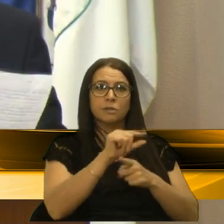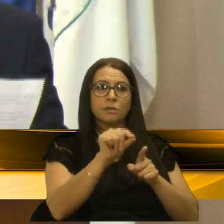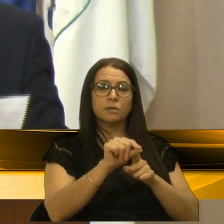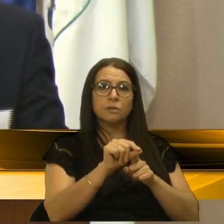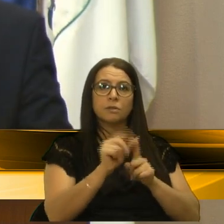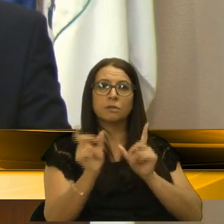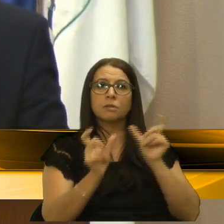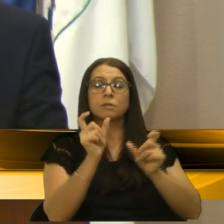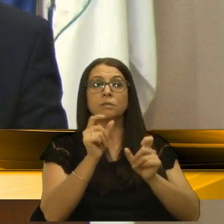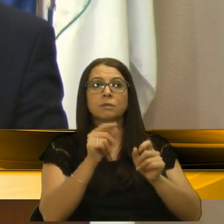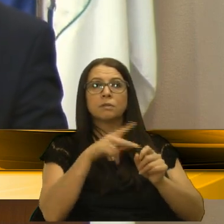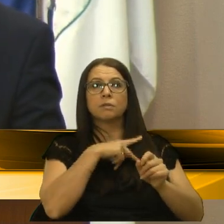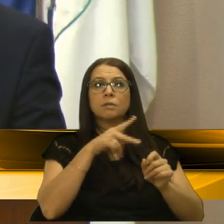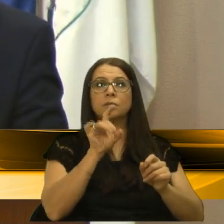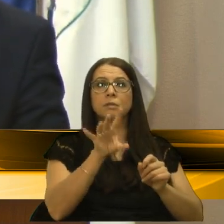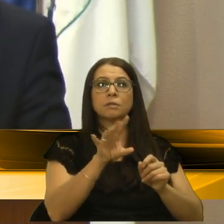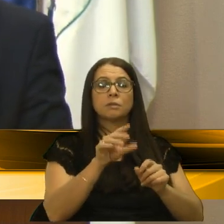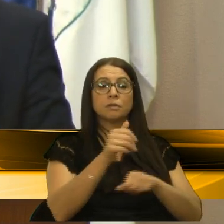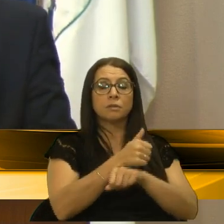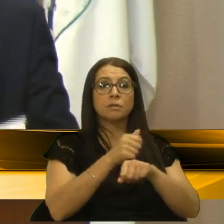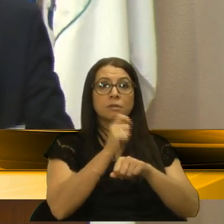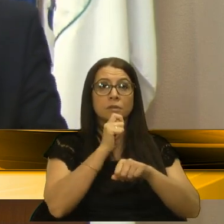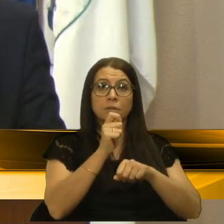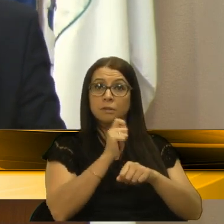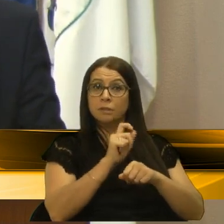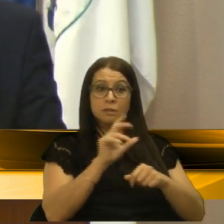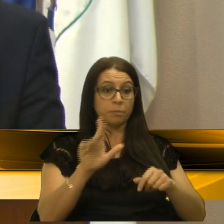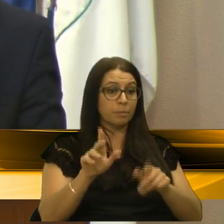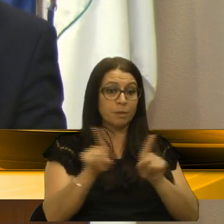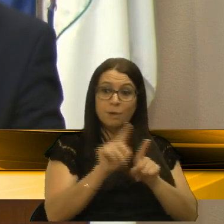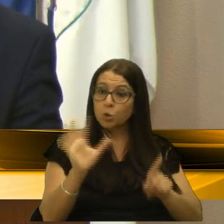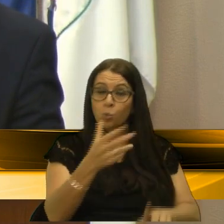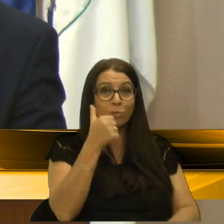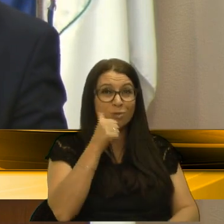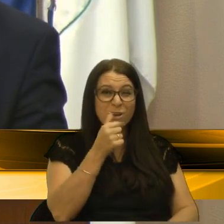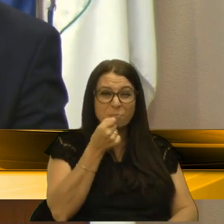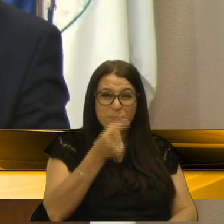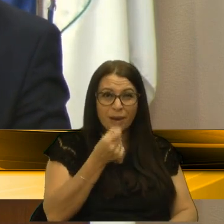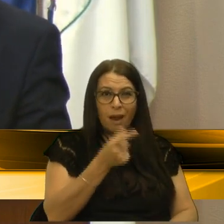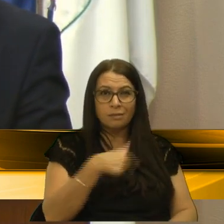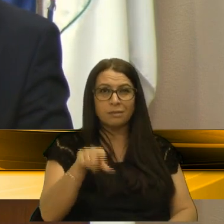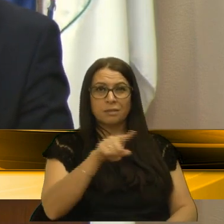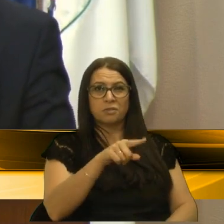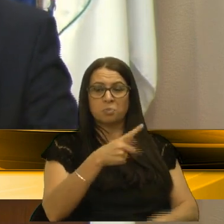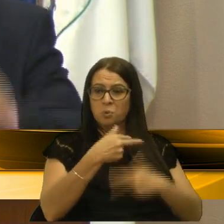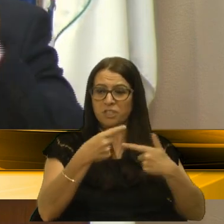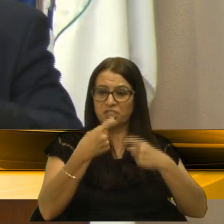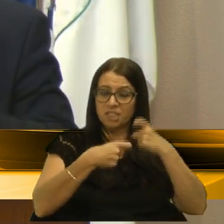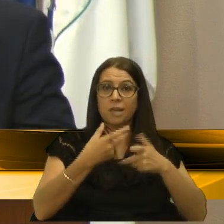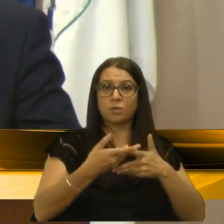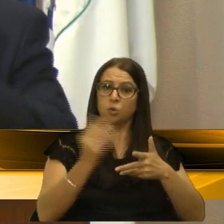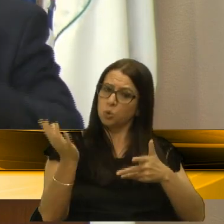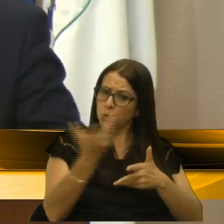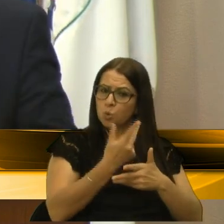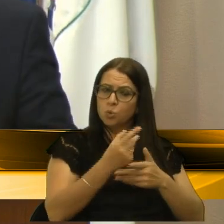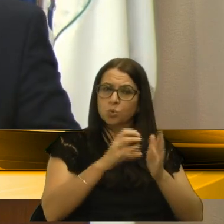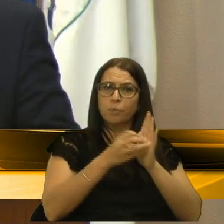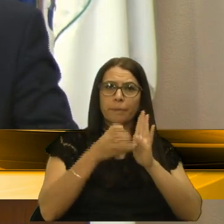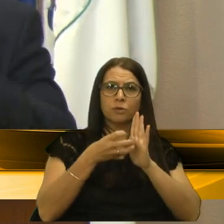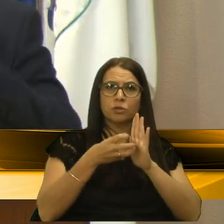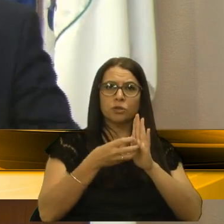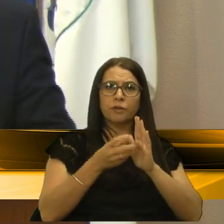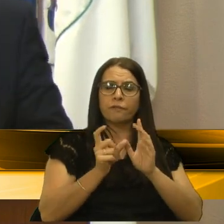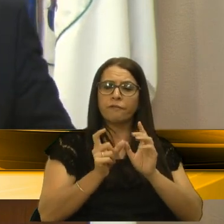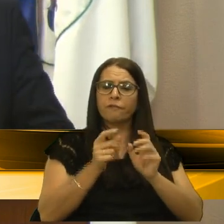do presidente, não apenas ao jornalismo independente, às mulheres, uma piada de conotação sexual. E todos os partidos estão fazendo notas